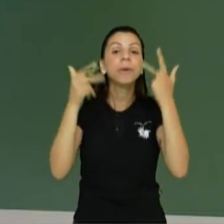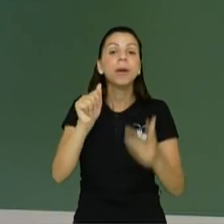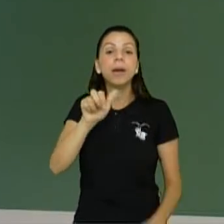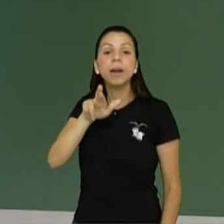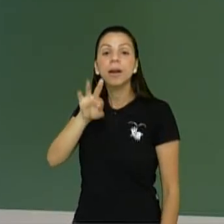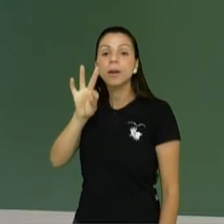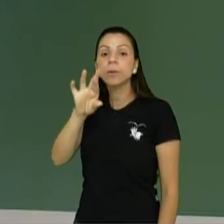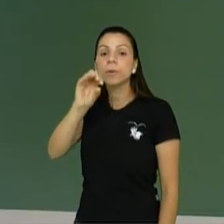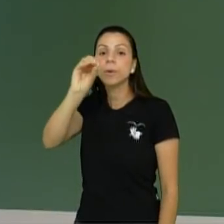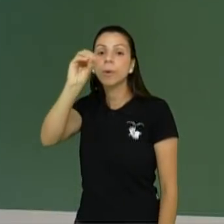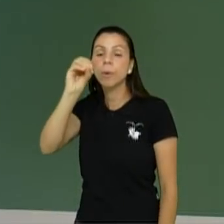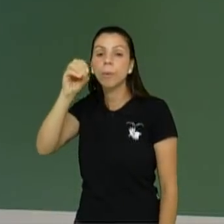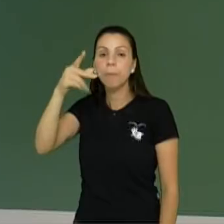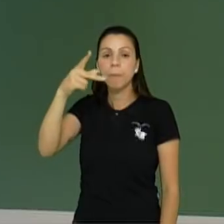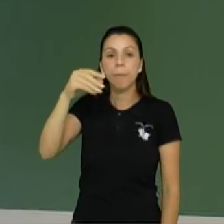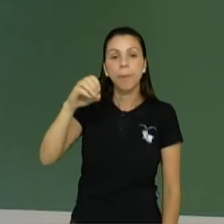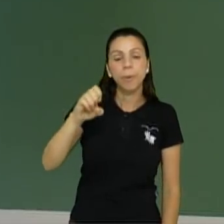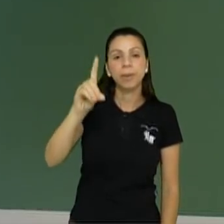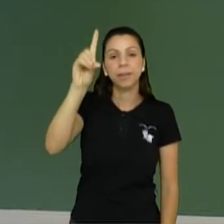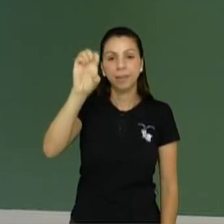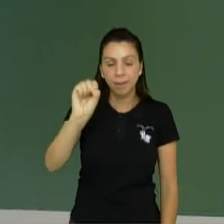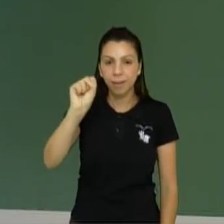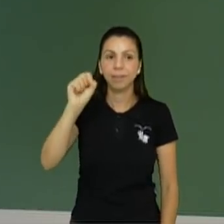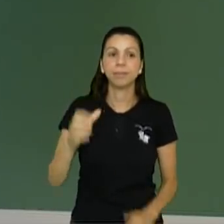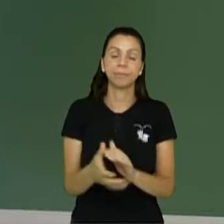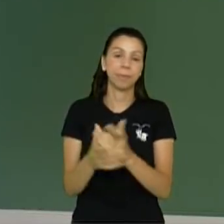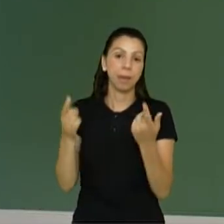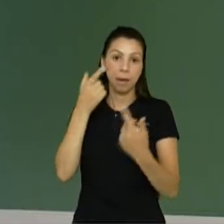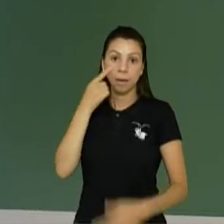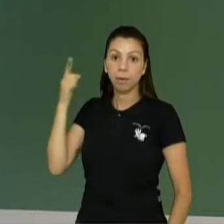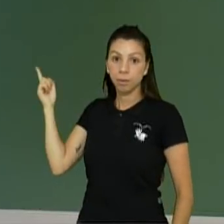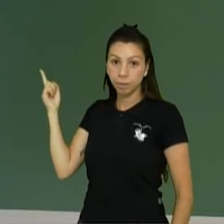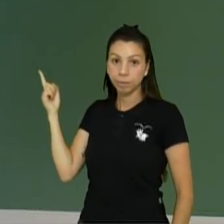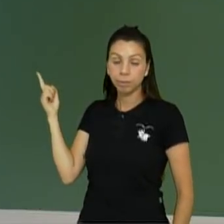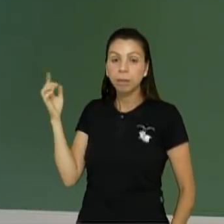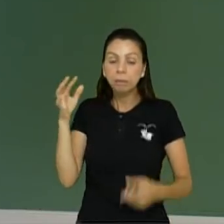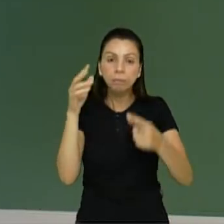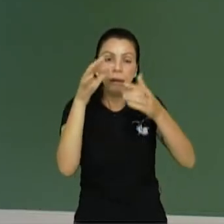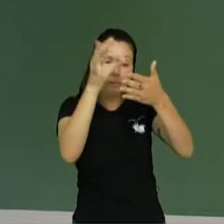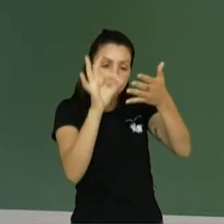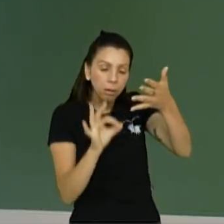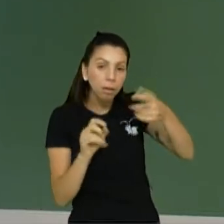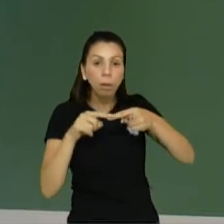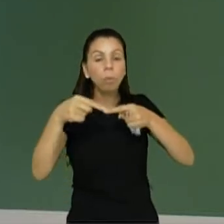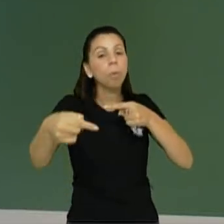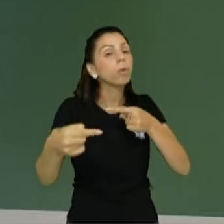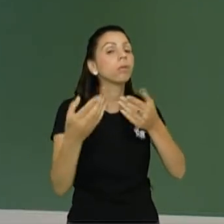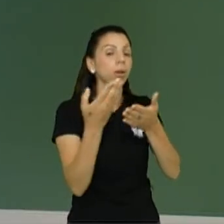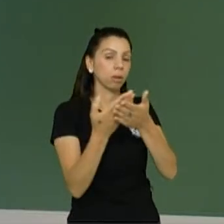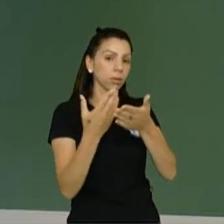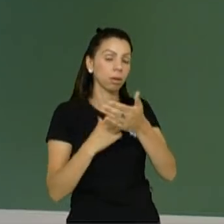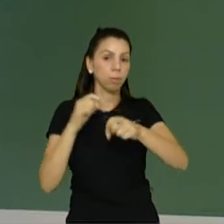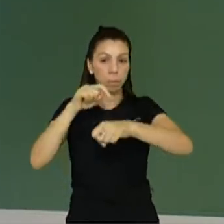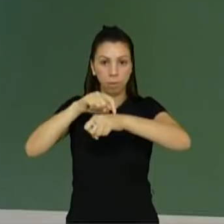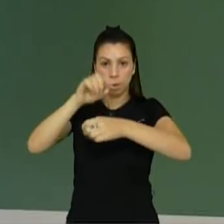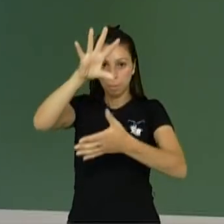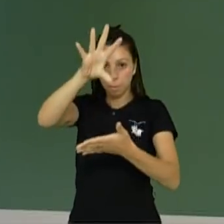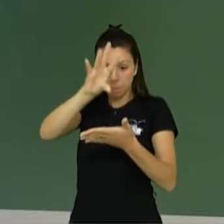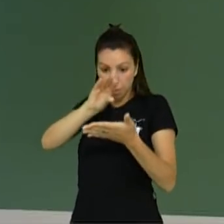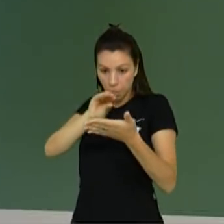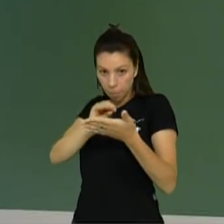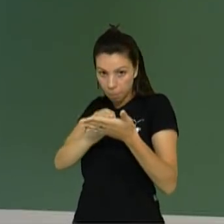artrópodes que aprendemos hoje. Essa tabelinha aqui a gente vai corrigir na próxima aula. Então você vai ter um tempo para copiar ela agora para